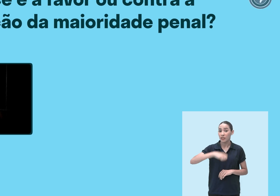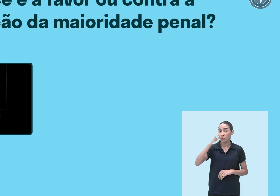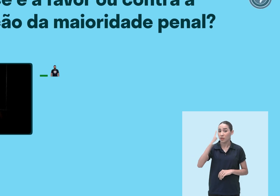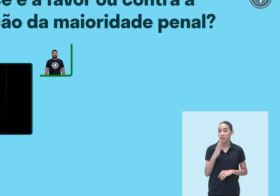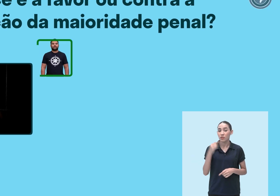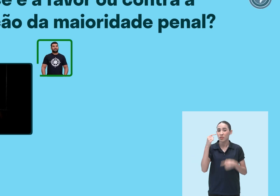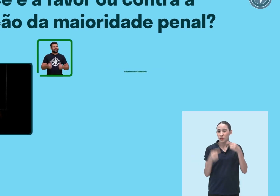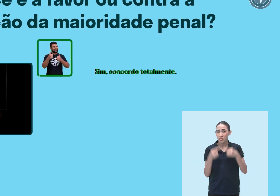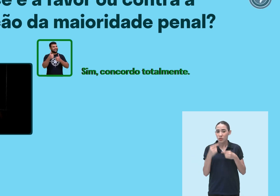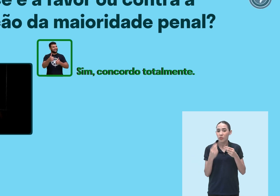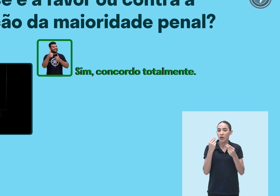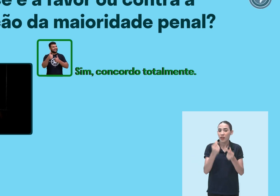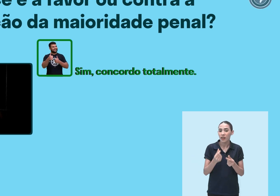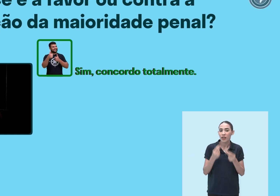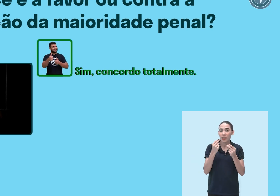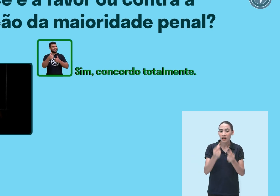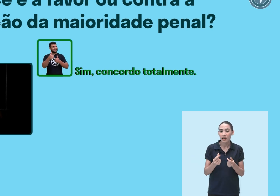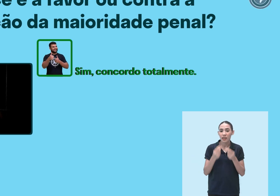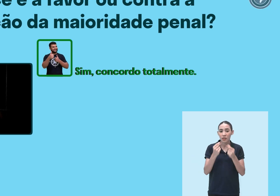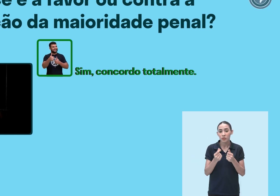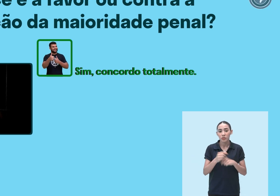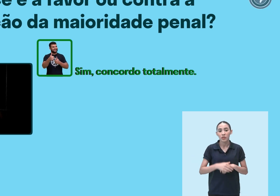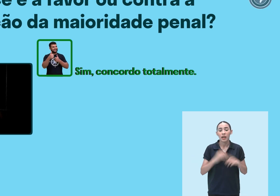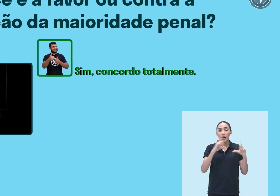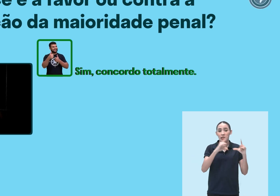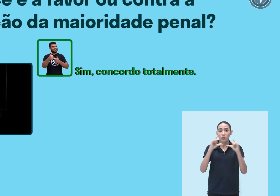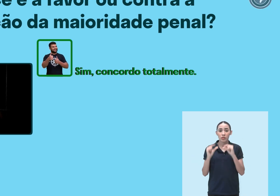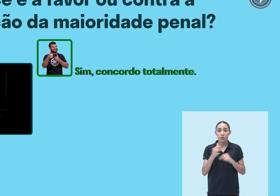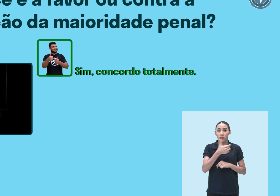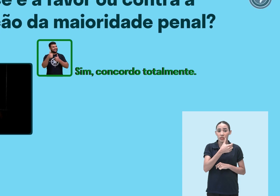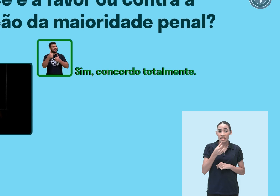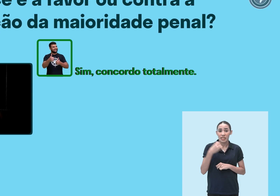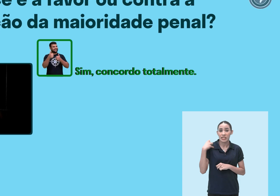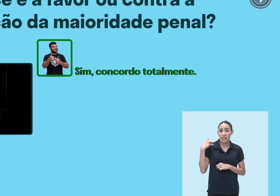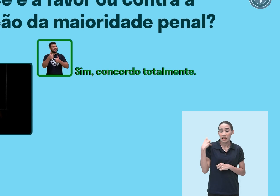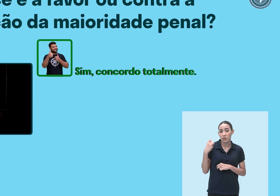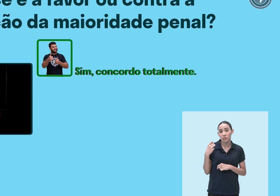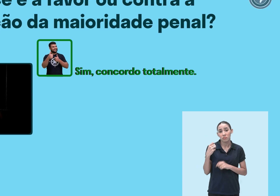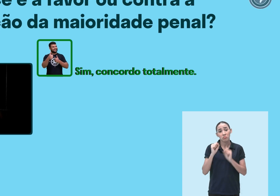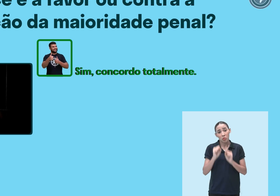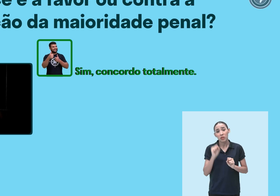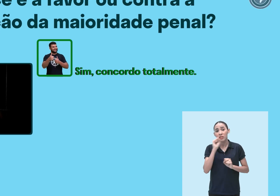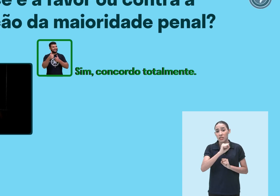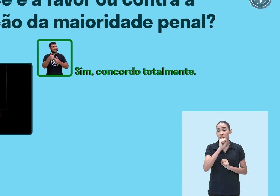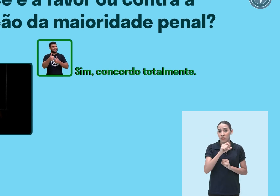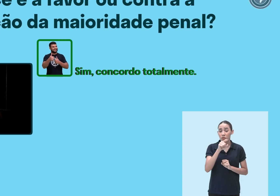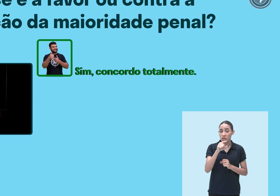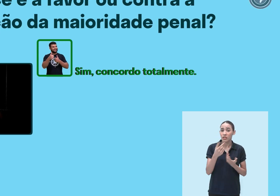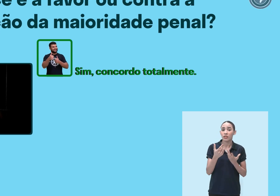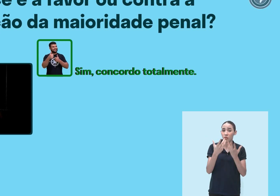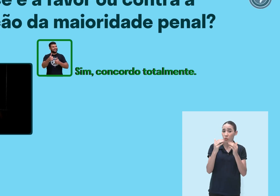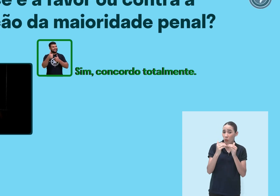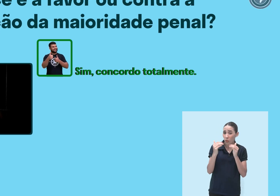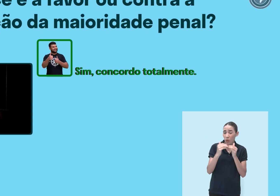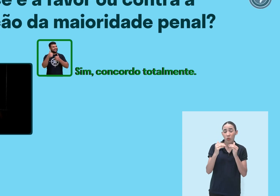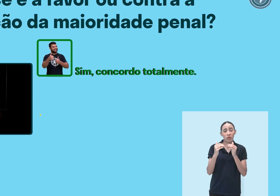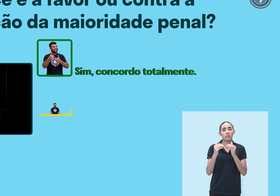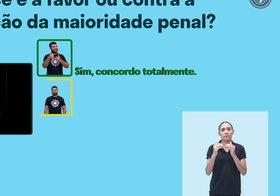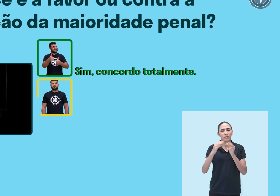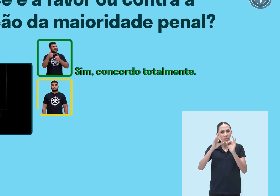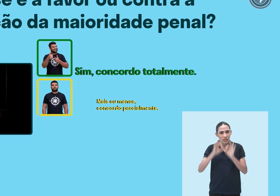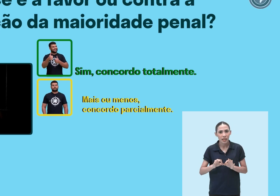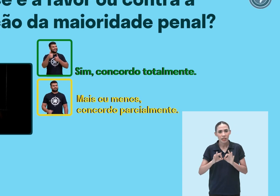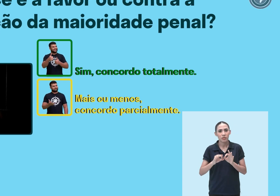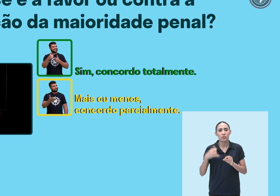se discutiu por muito tempo que essa redução fosse para 16 anos. Você pode dizer que sim, você é a favor, você concorda totalmente que